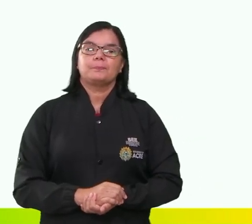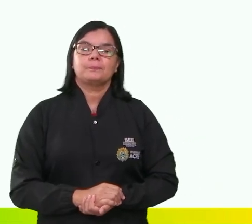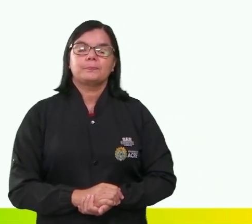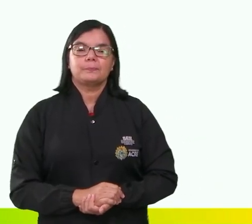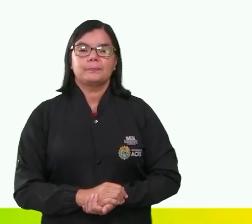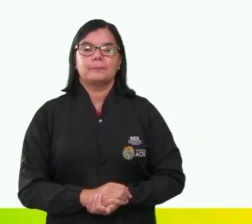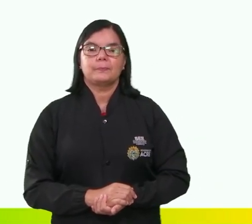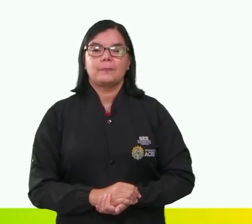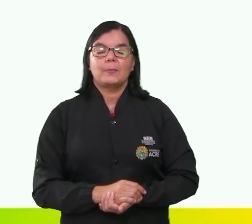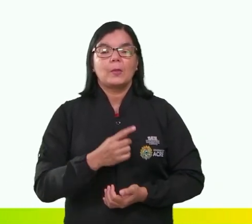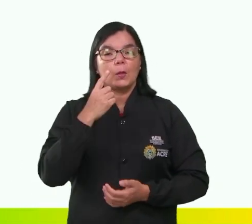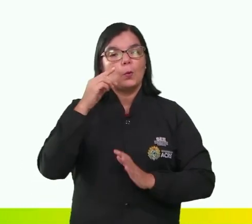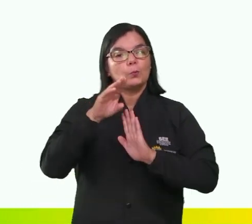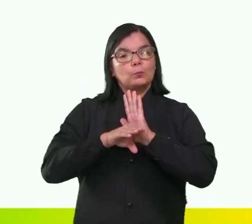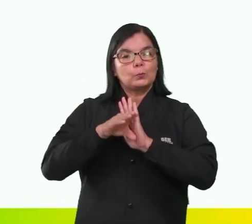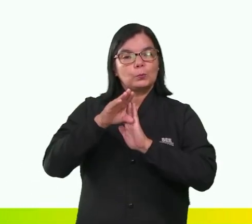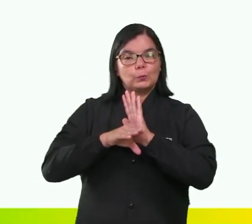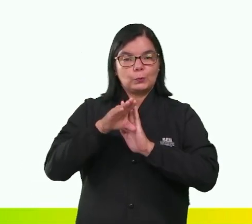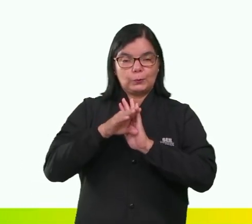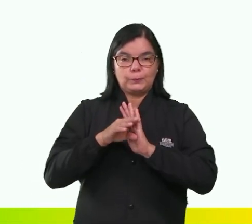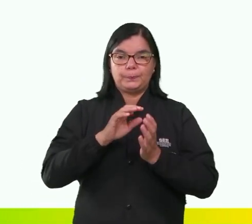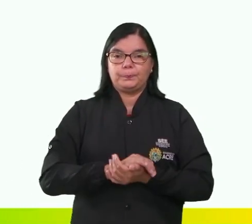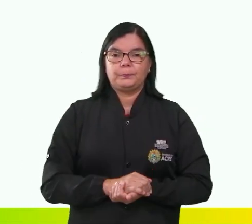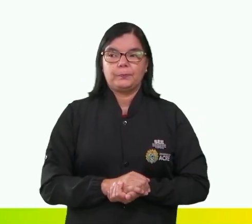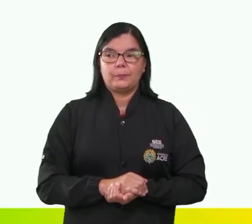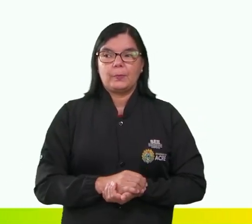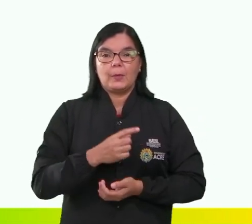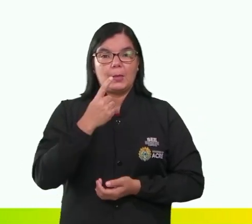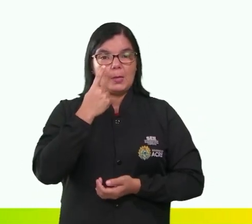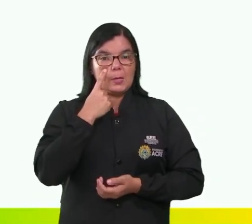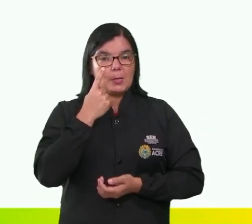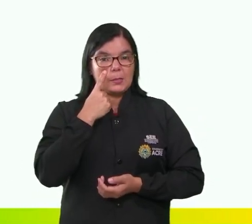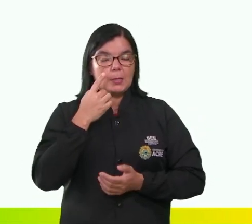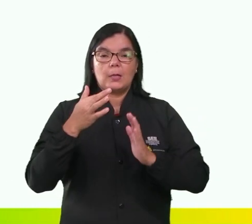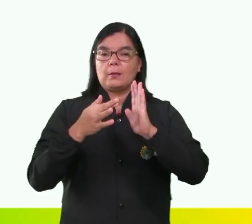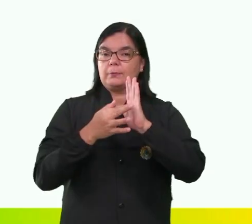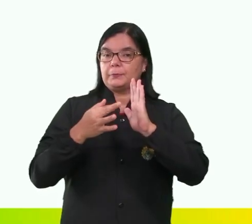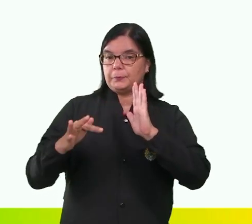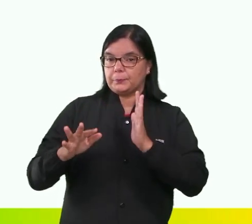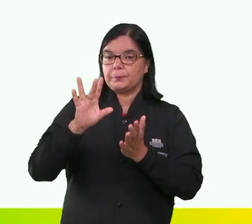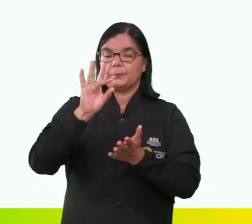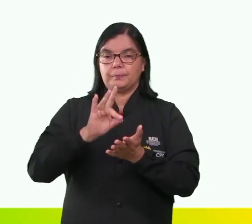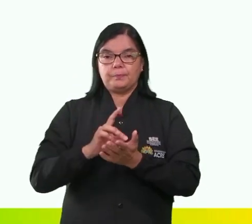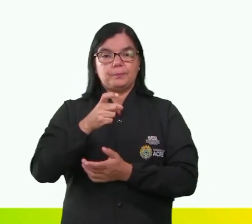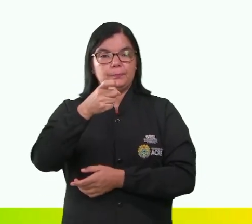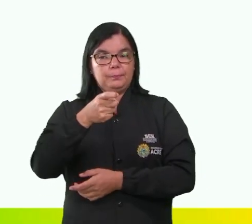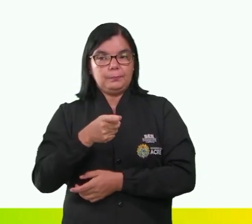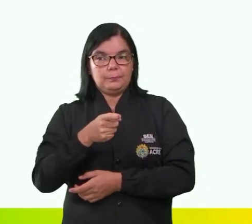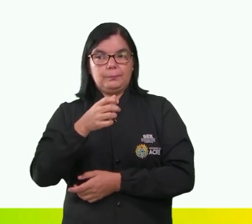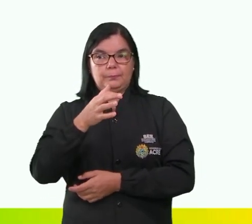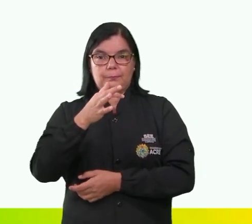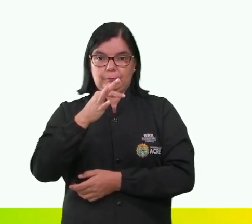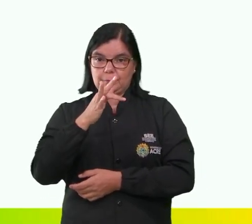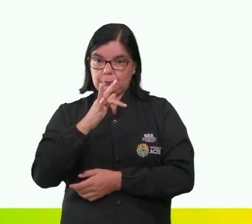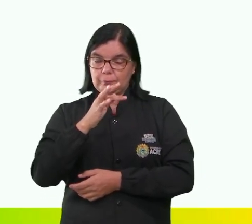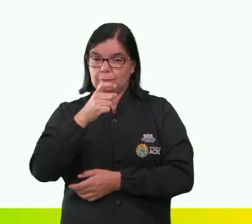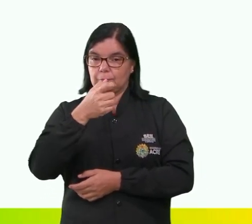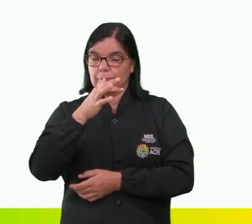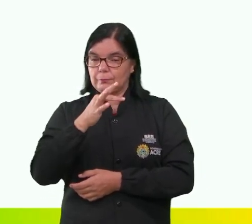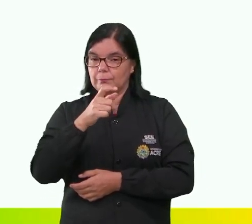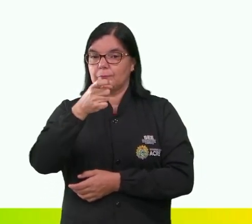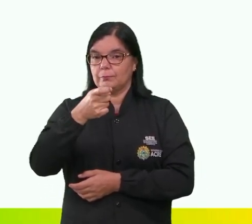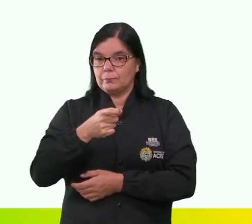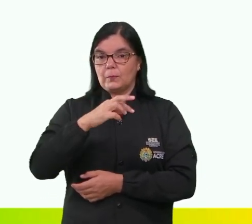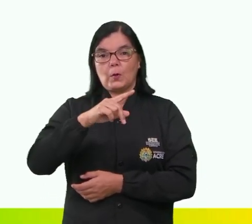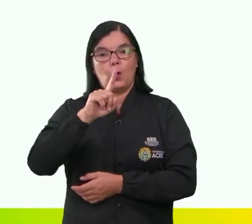Essa questão diz o seguinte: considere a função real f de x